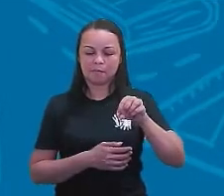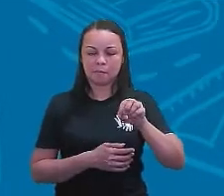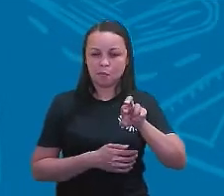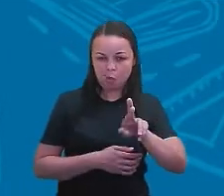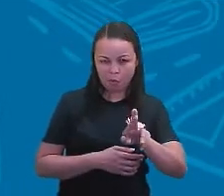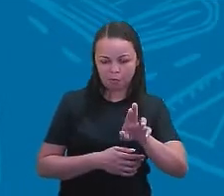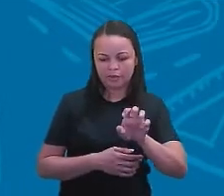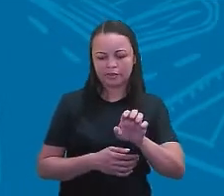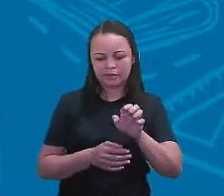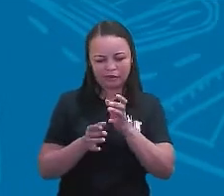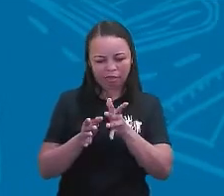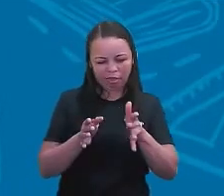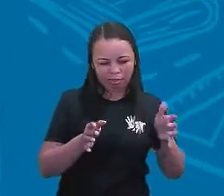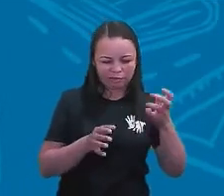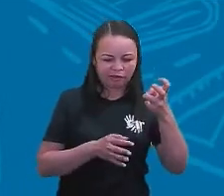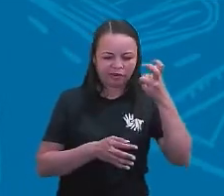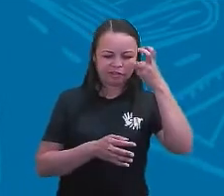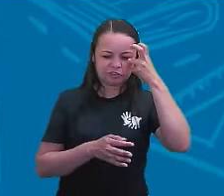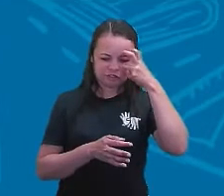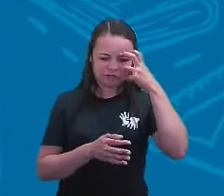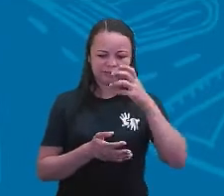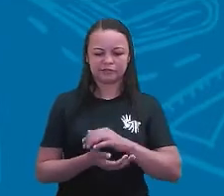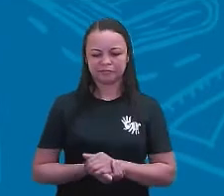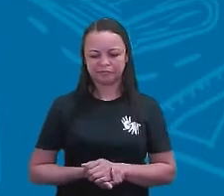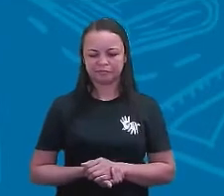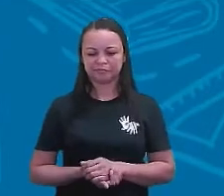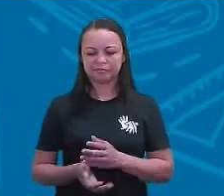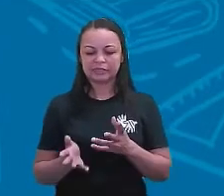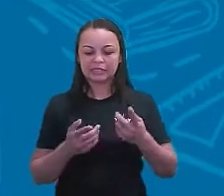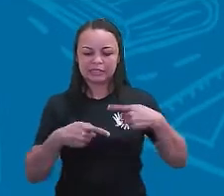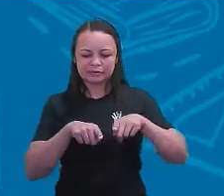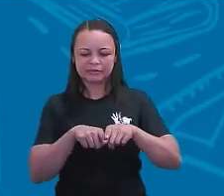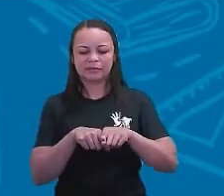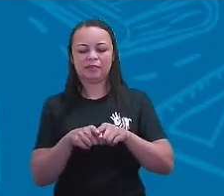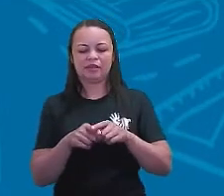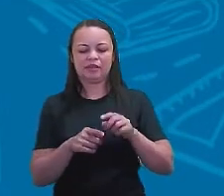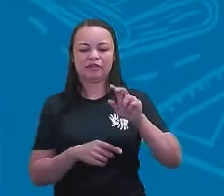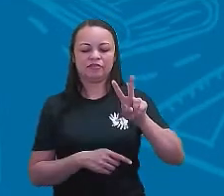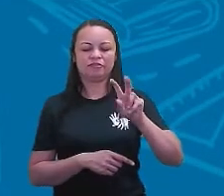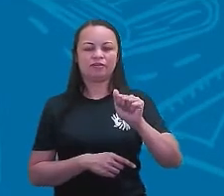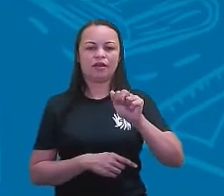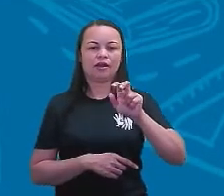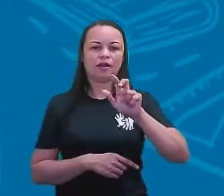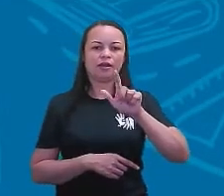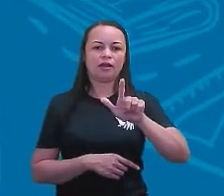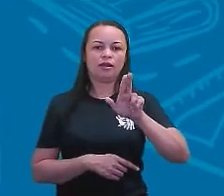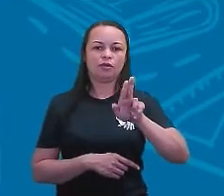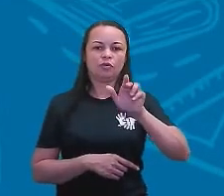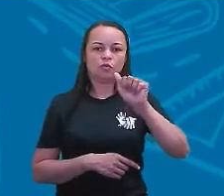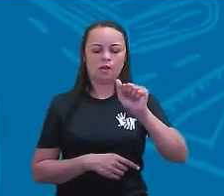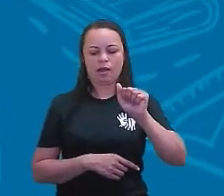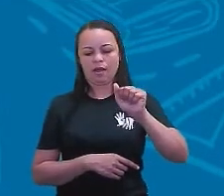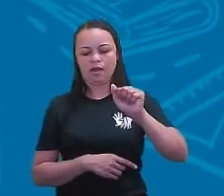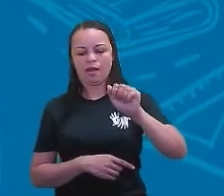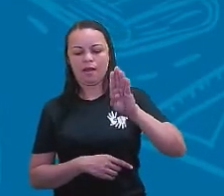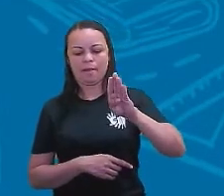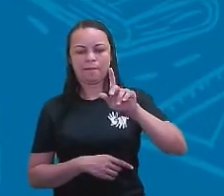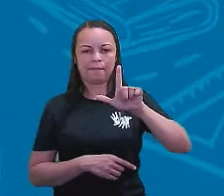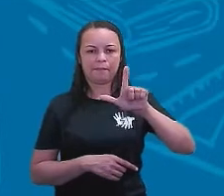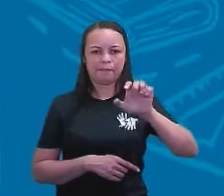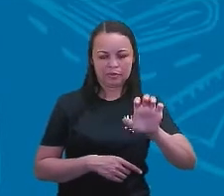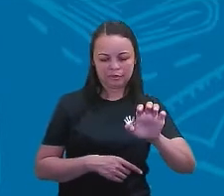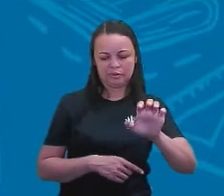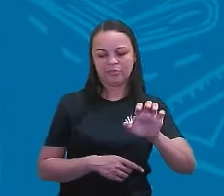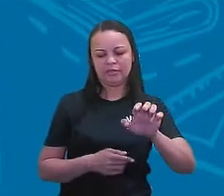More interesting than. Valuable, então eu tenho aí, ó, more valuable than. Então a gente